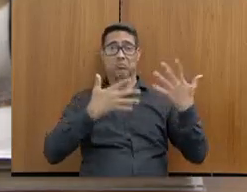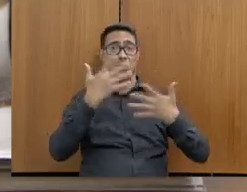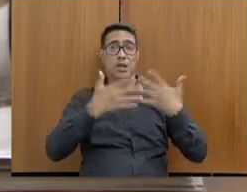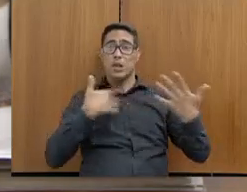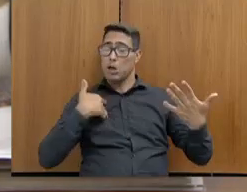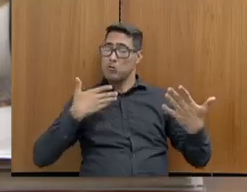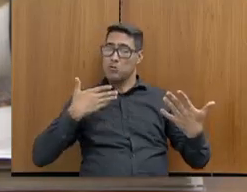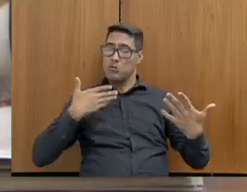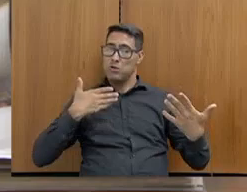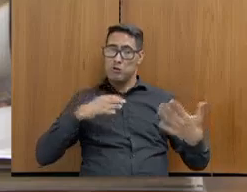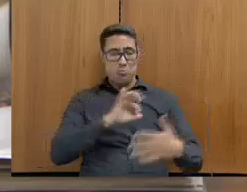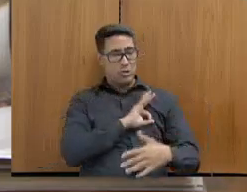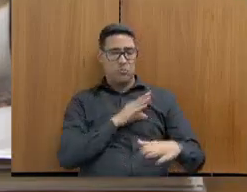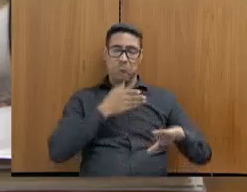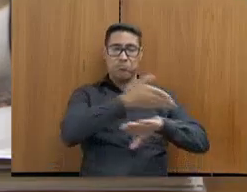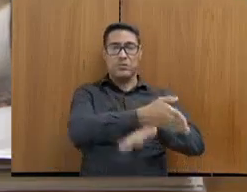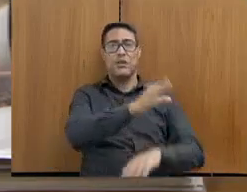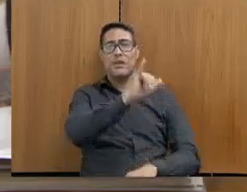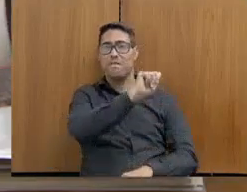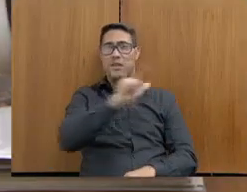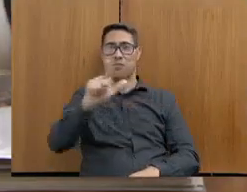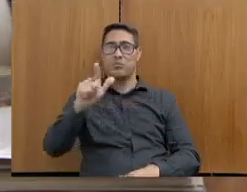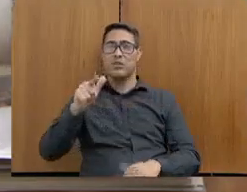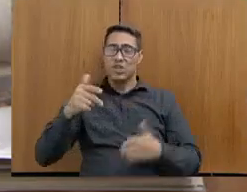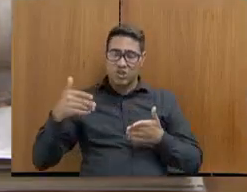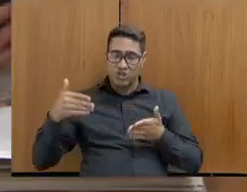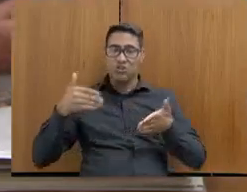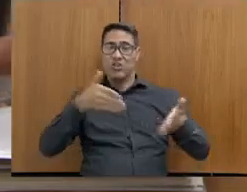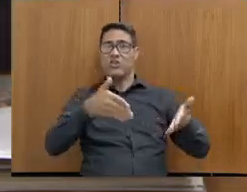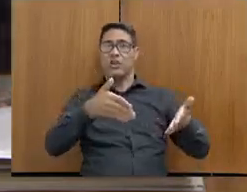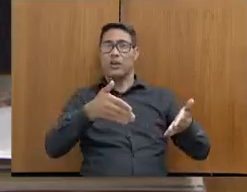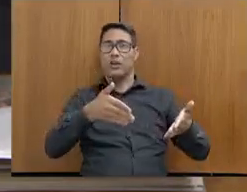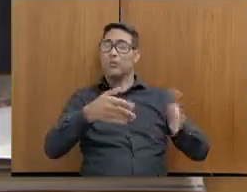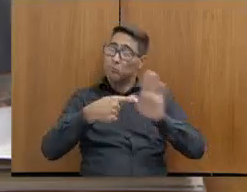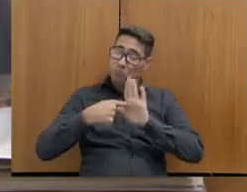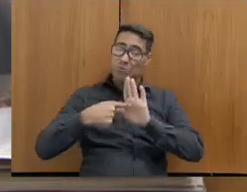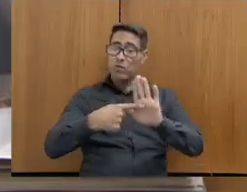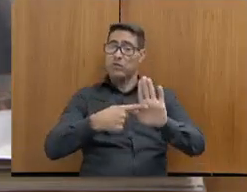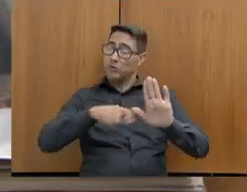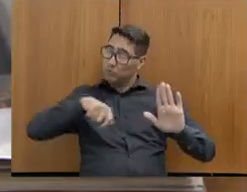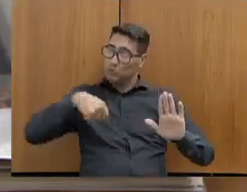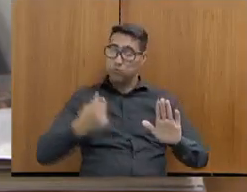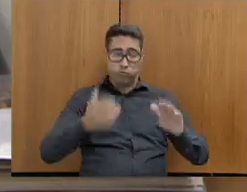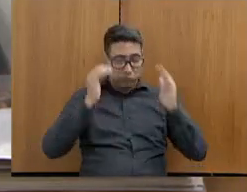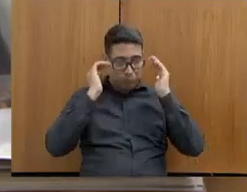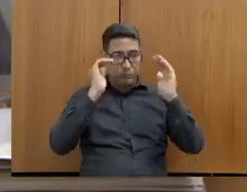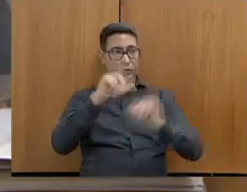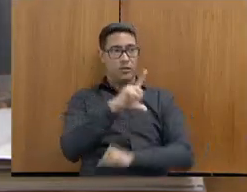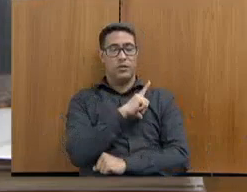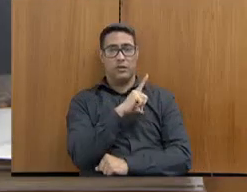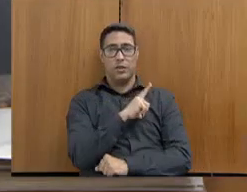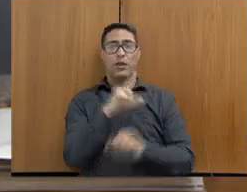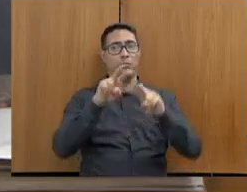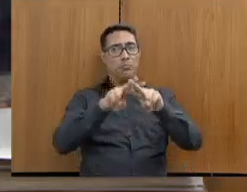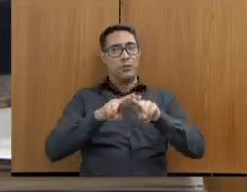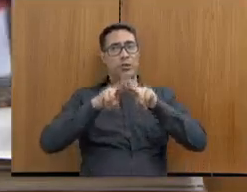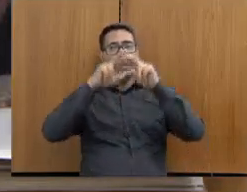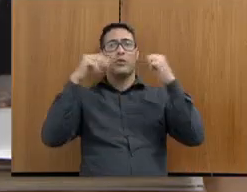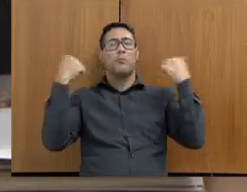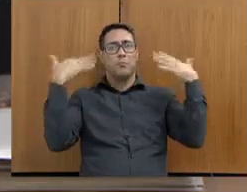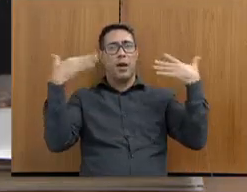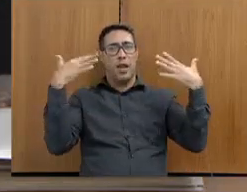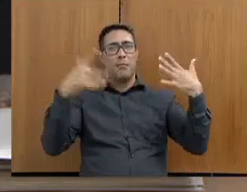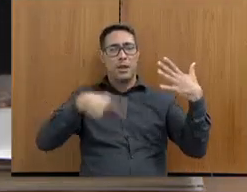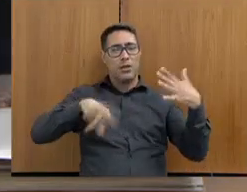chega chegando como chegou mostra impõe respeito então parabéns e nós somos muito